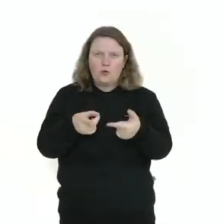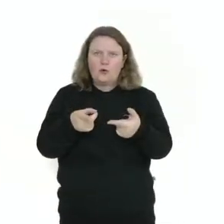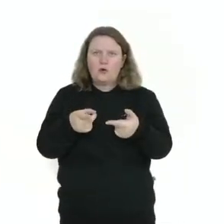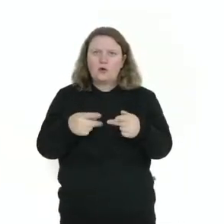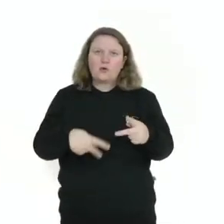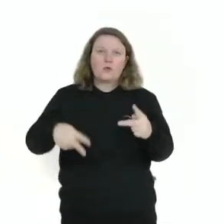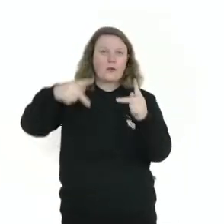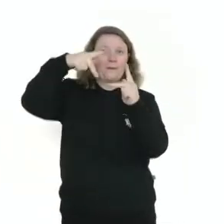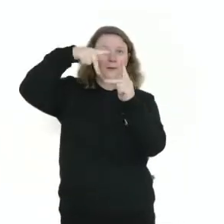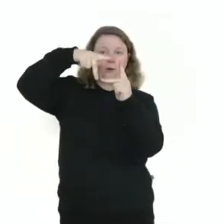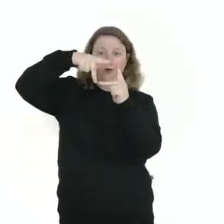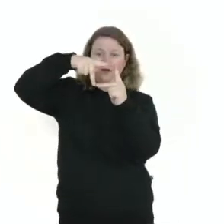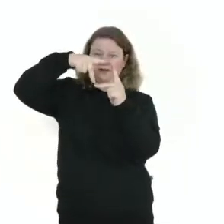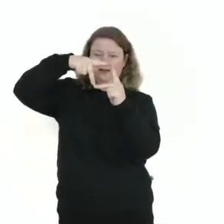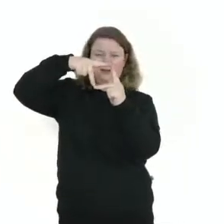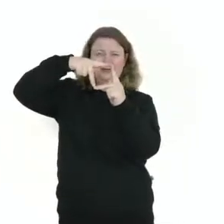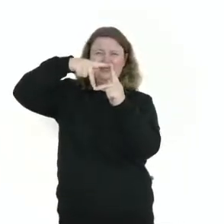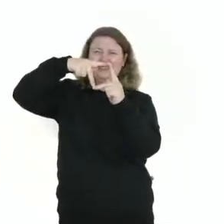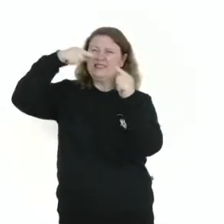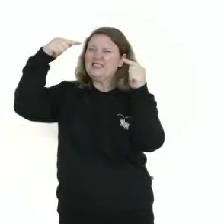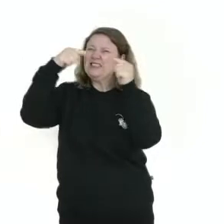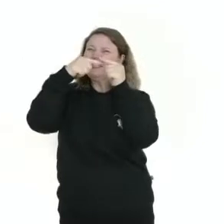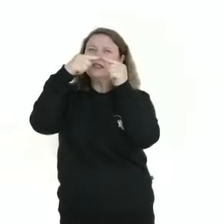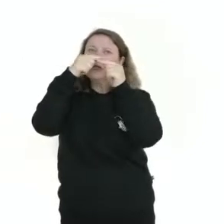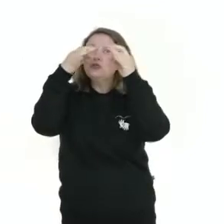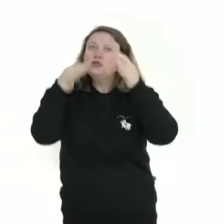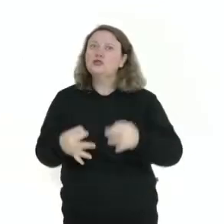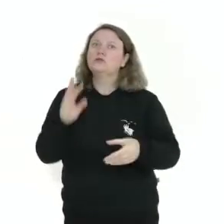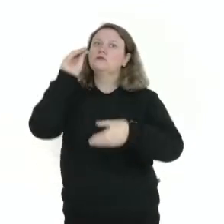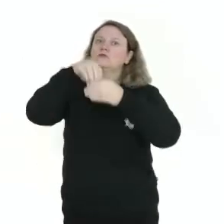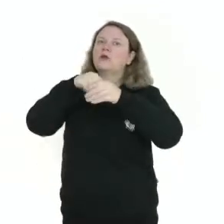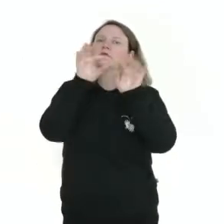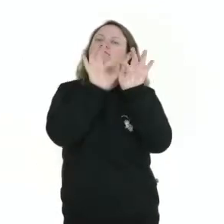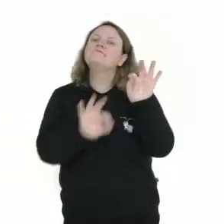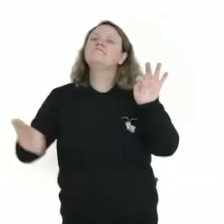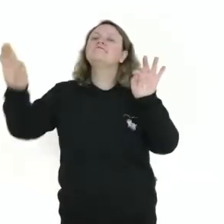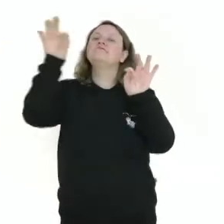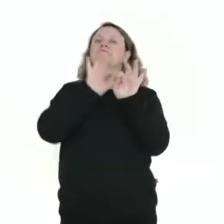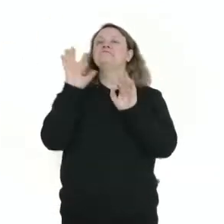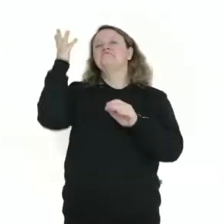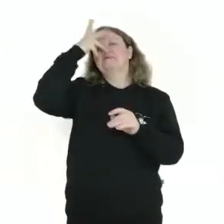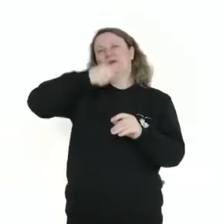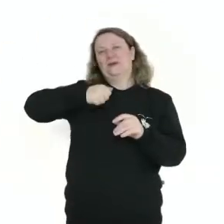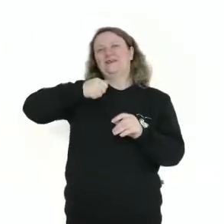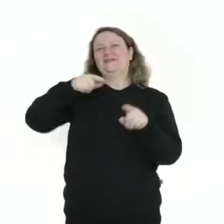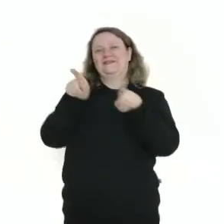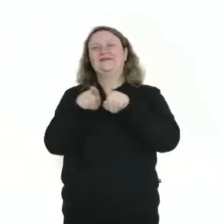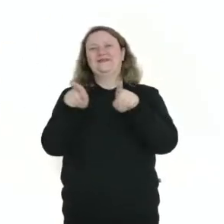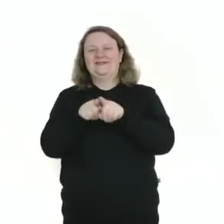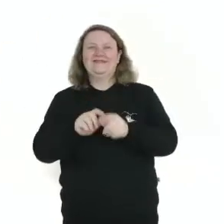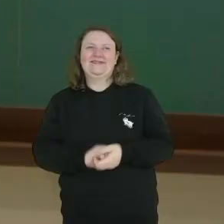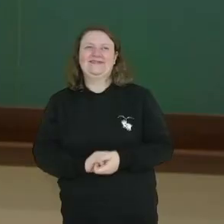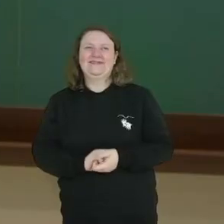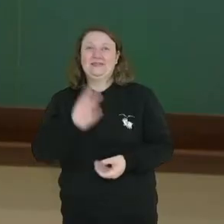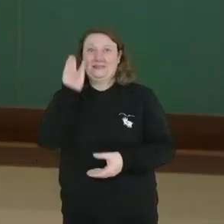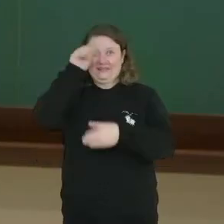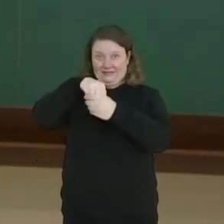certinho, inscrito lá dentro da circunferência, tá bom? Bem bonitinho, inscrito